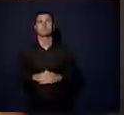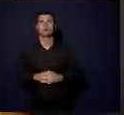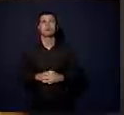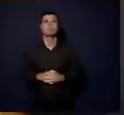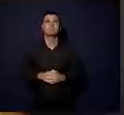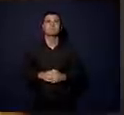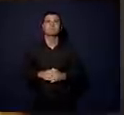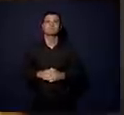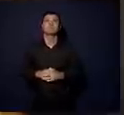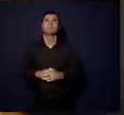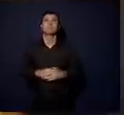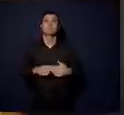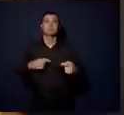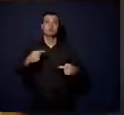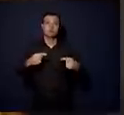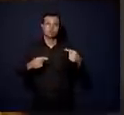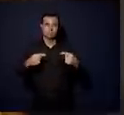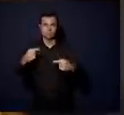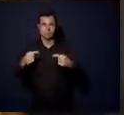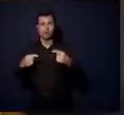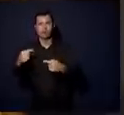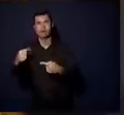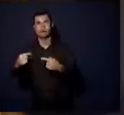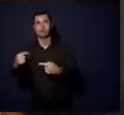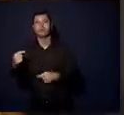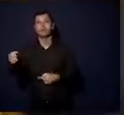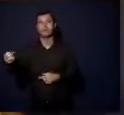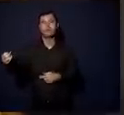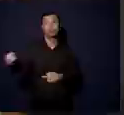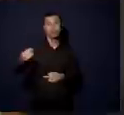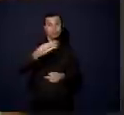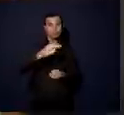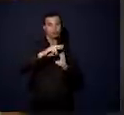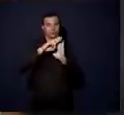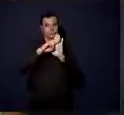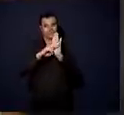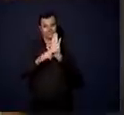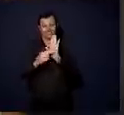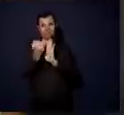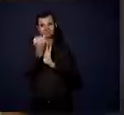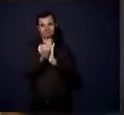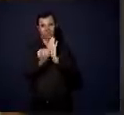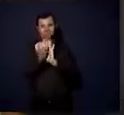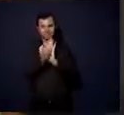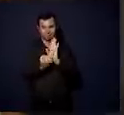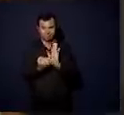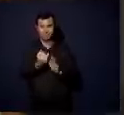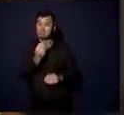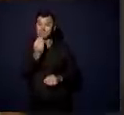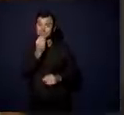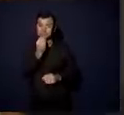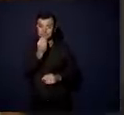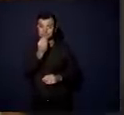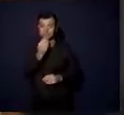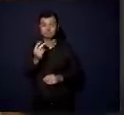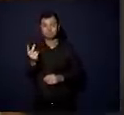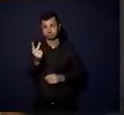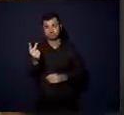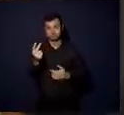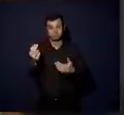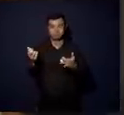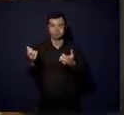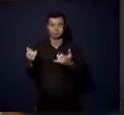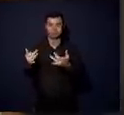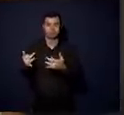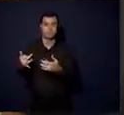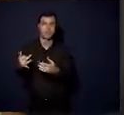gente tem uma discussão de um novo Mac um novo acabou o sufiscal a gente tem uma grande oportunidade como vocês colocaram já tem